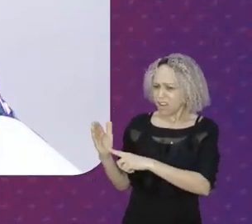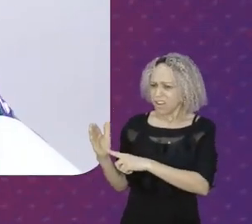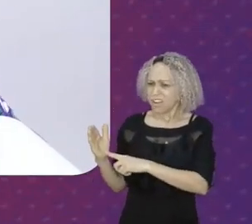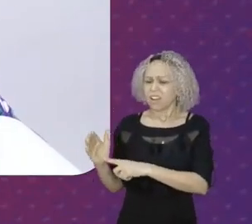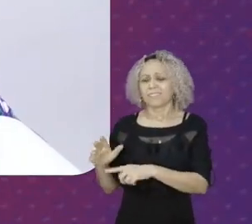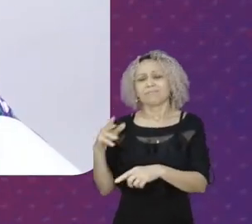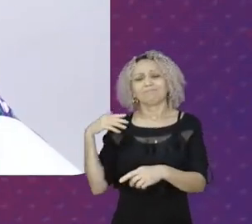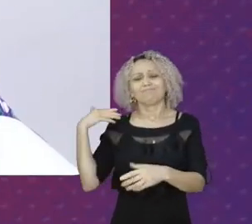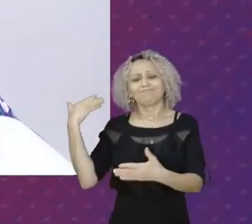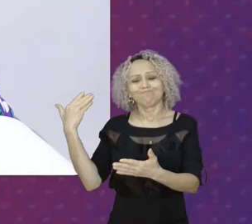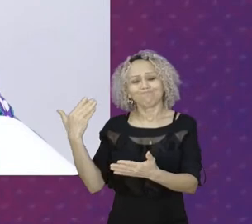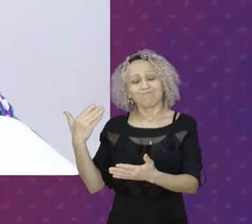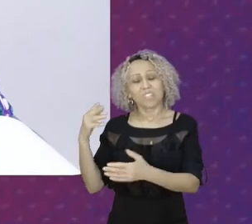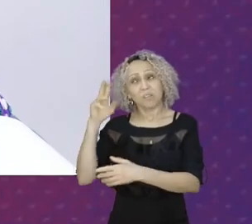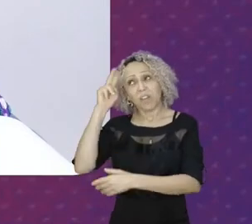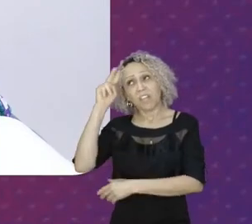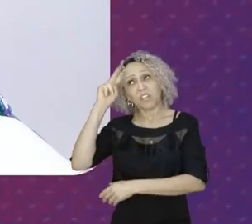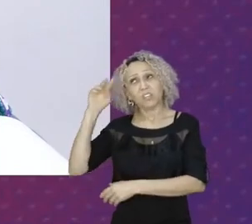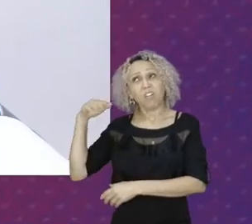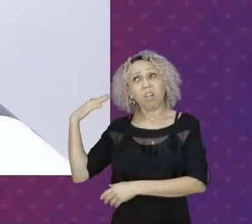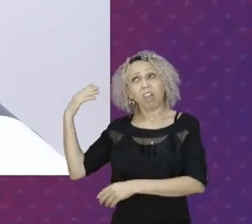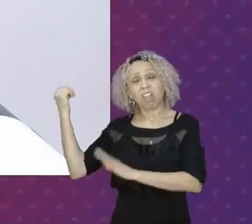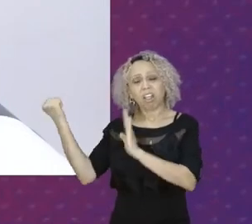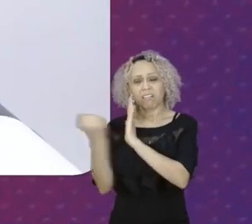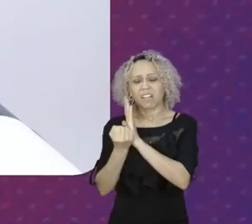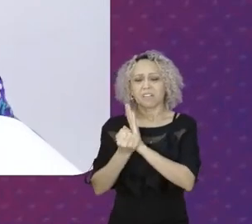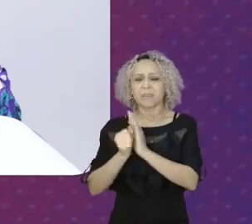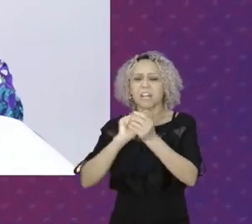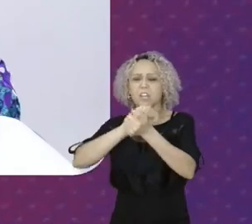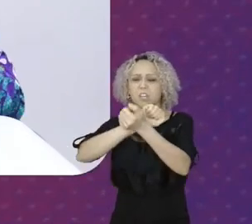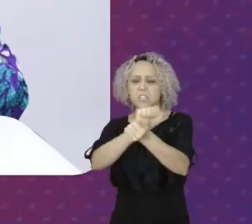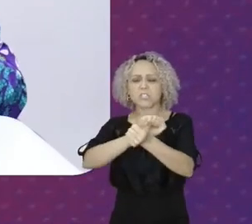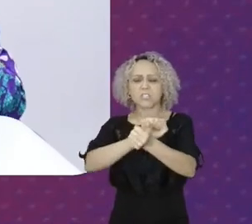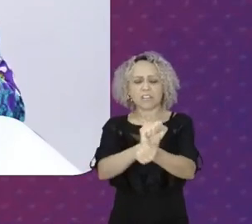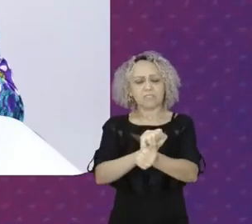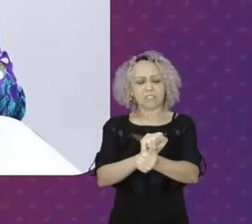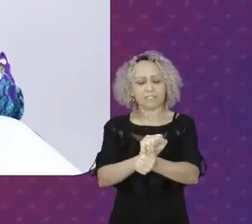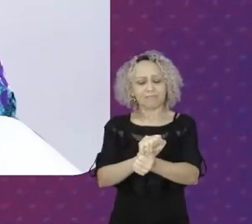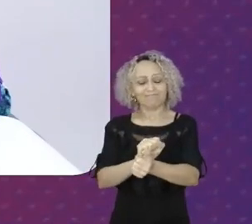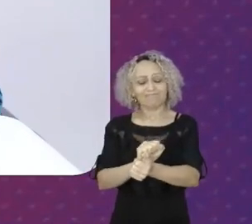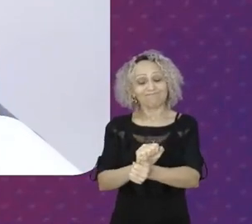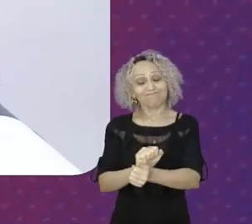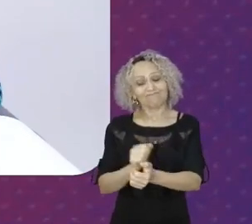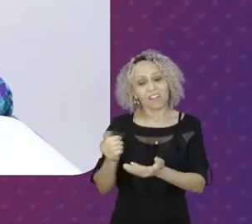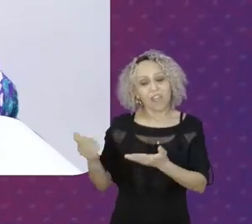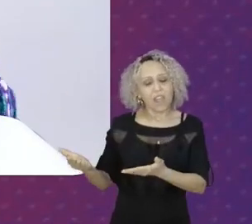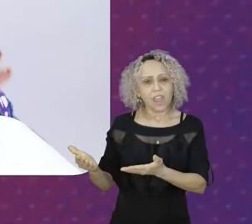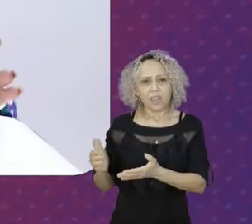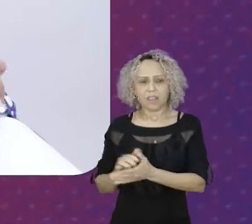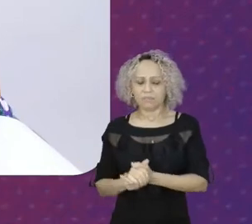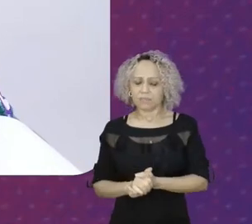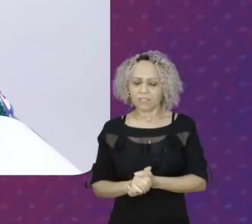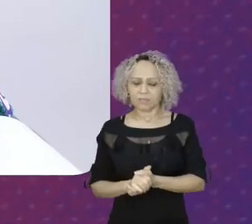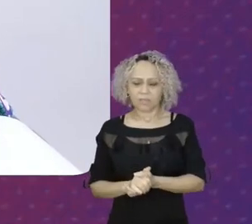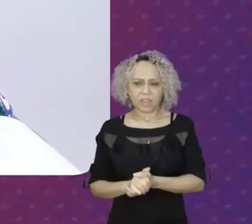essa população. Então, fazer com que a política chegue lá onde tem que chegar não é